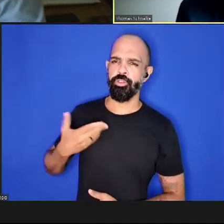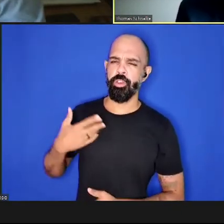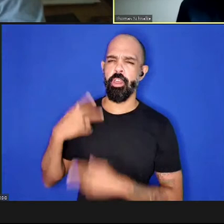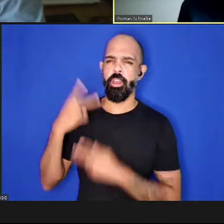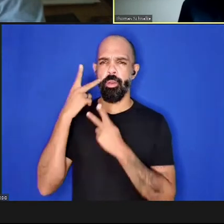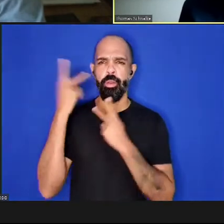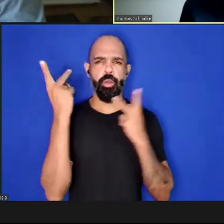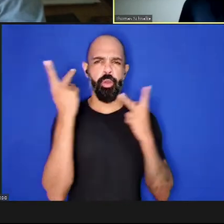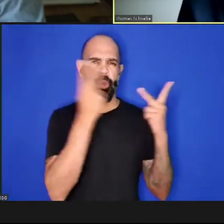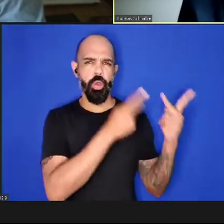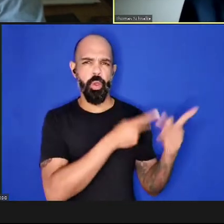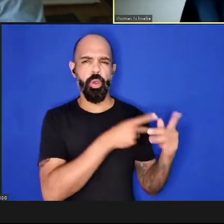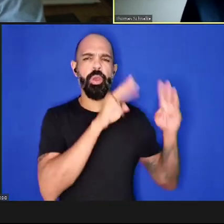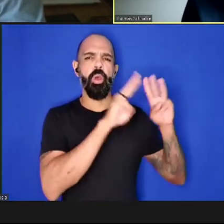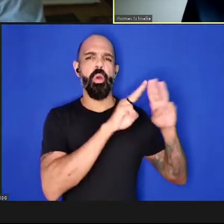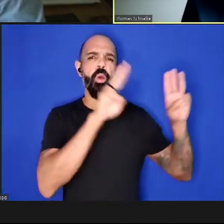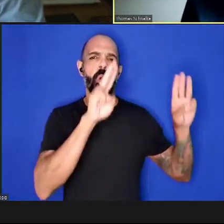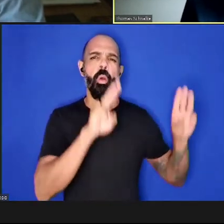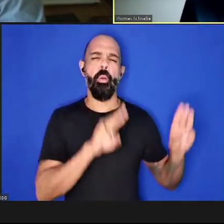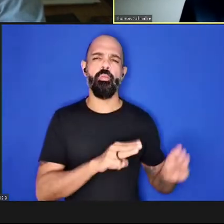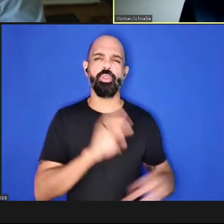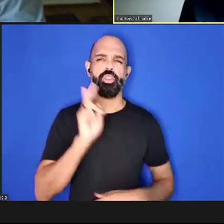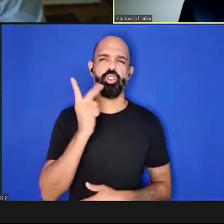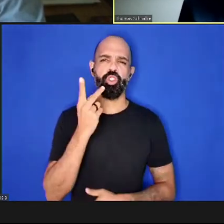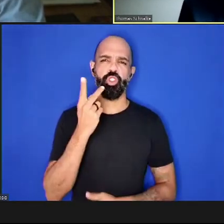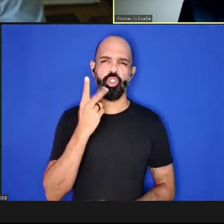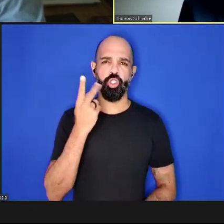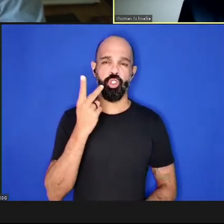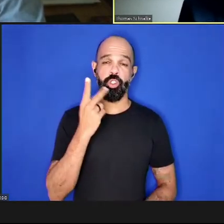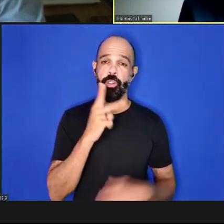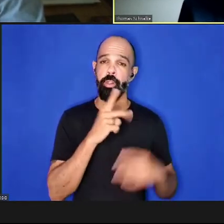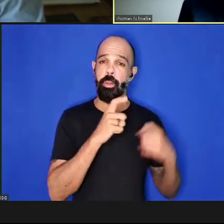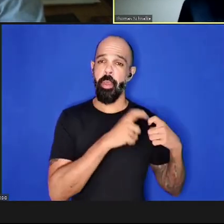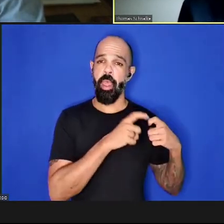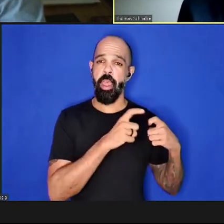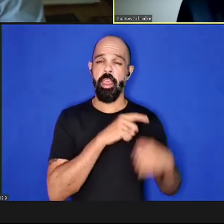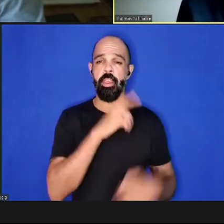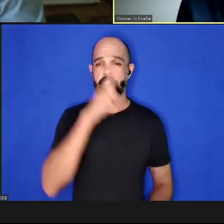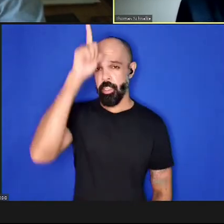nosso Museu de História Médica em Berlim. Eu também